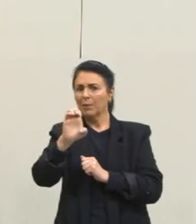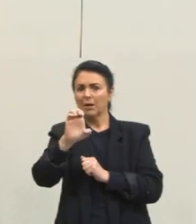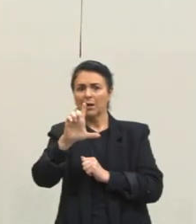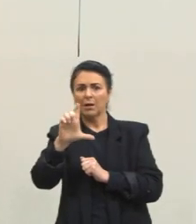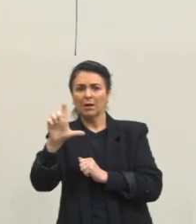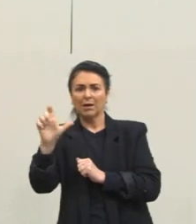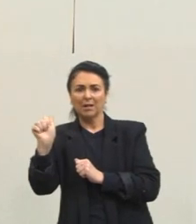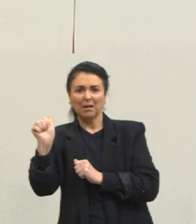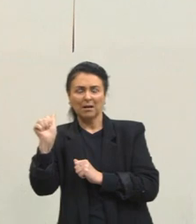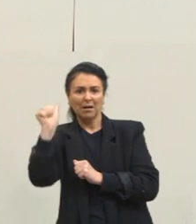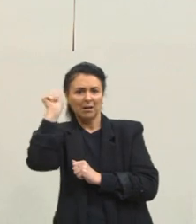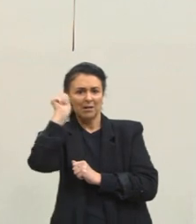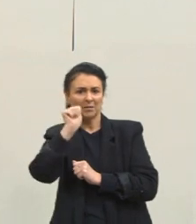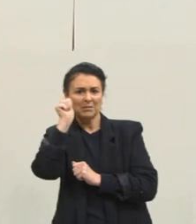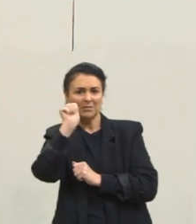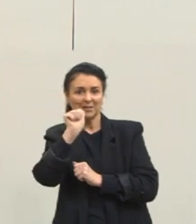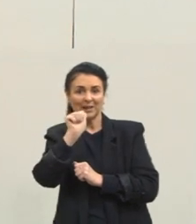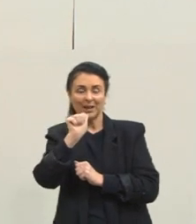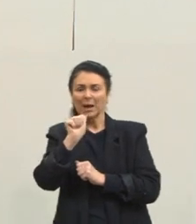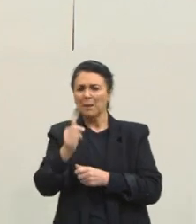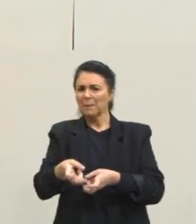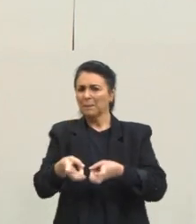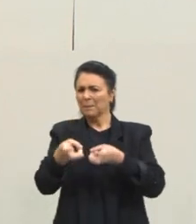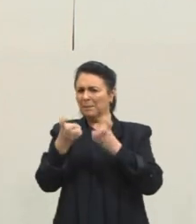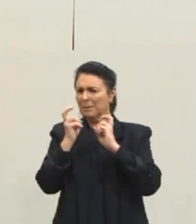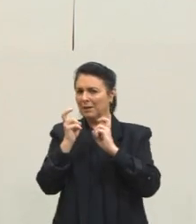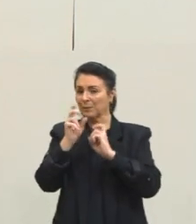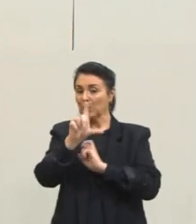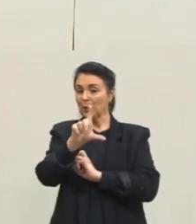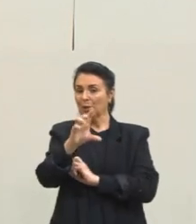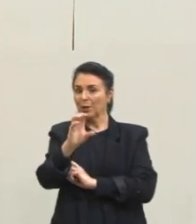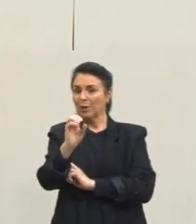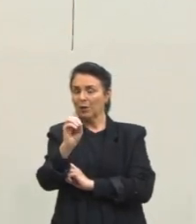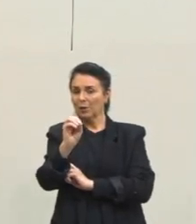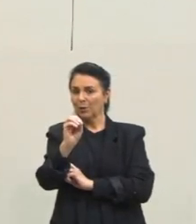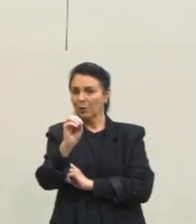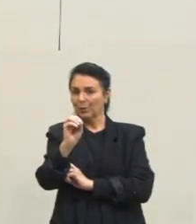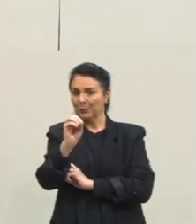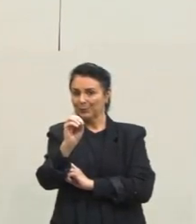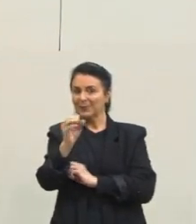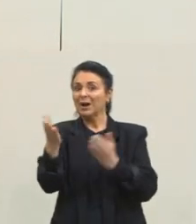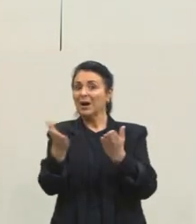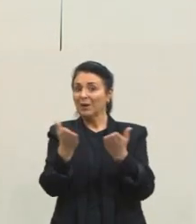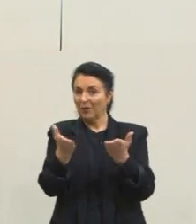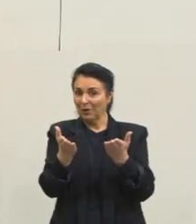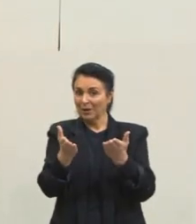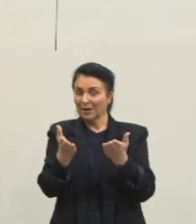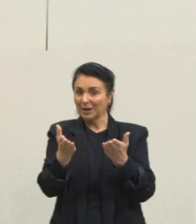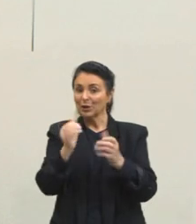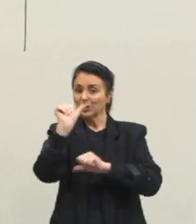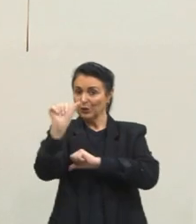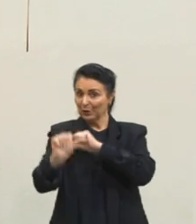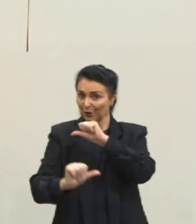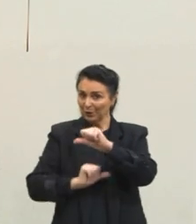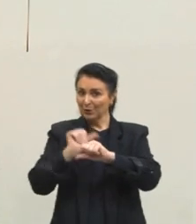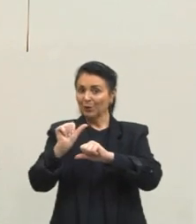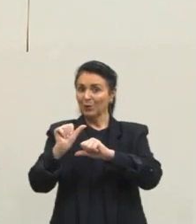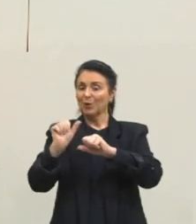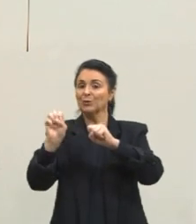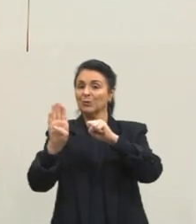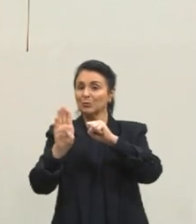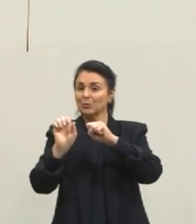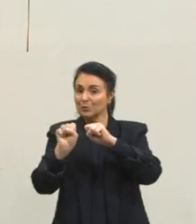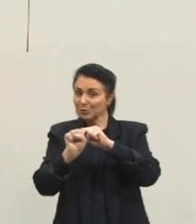latika Mili que esse Lou está subindo substantivando o adjetivo do